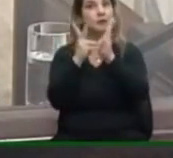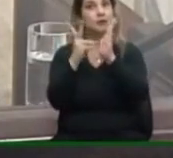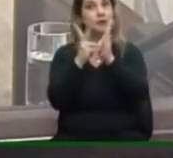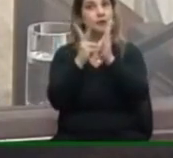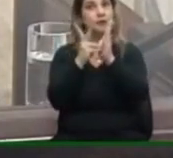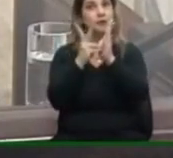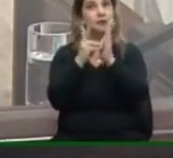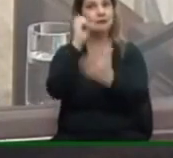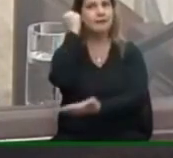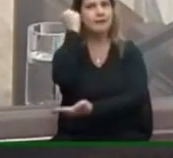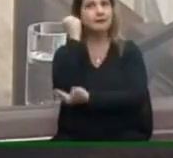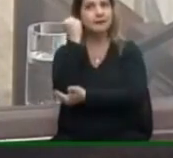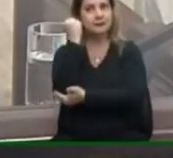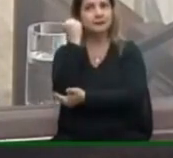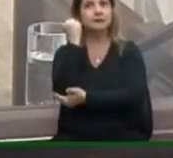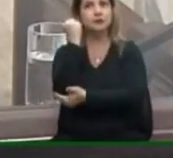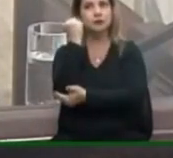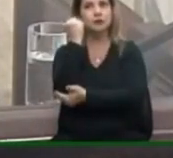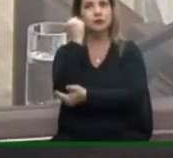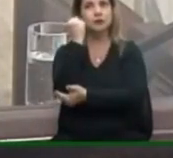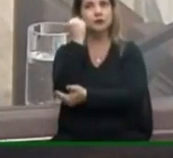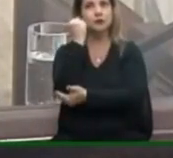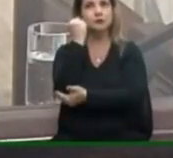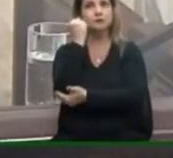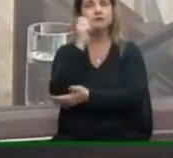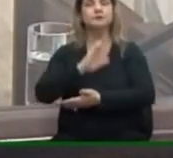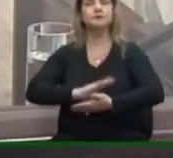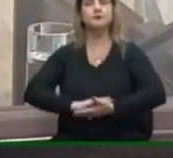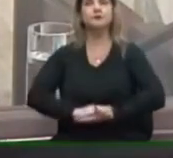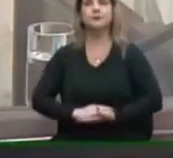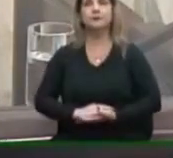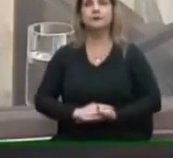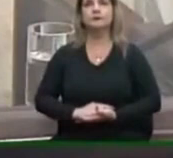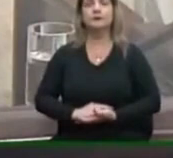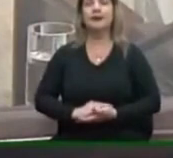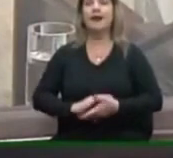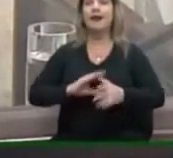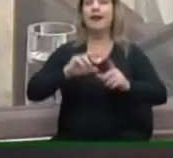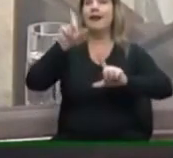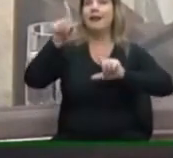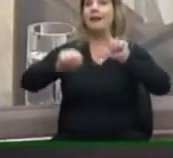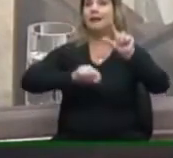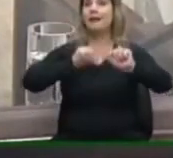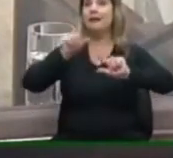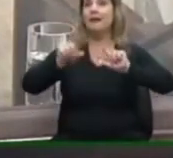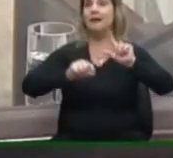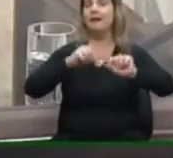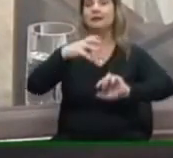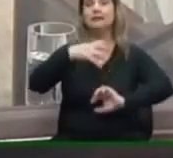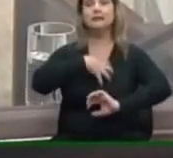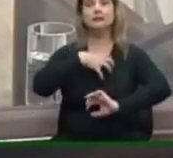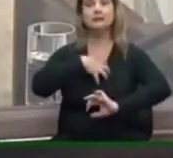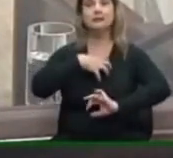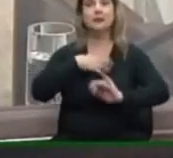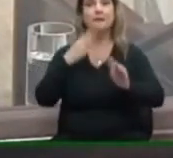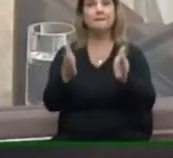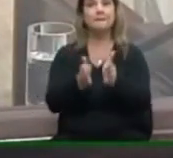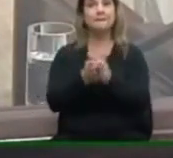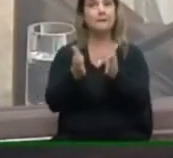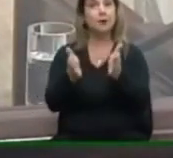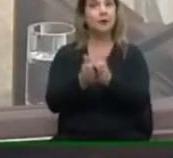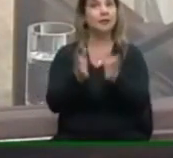que resiste apesar de tudo está classificada como em situação de